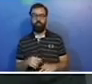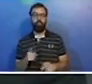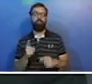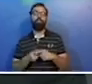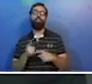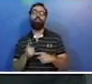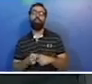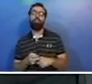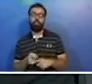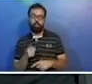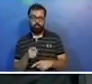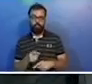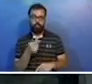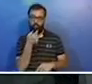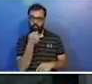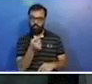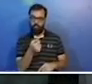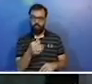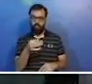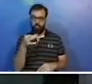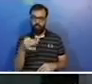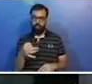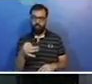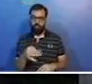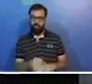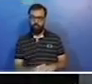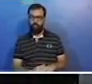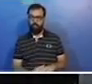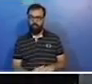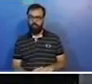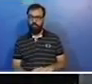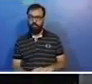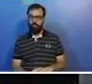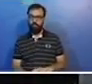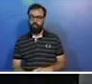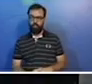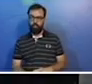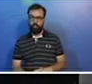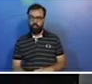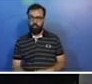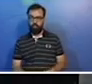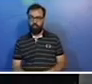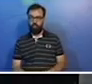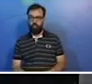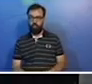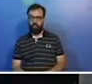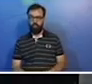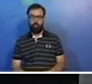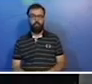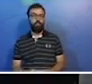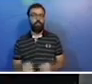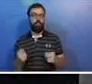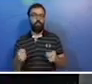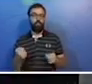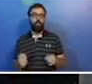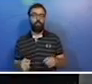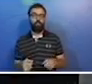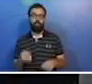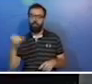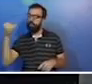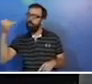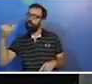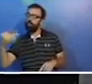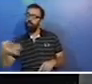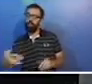quê? Tá? Eu falo muito. Sempre que eu falo, concordo. Não, não concordo. Tem que ter um porquê. O que